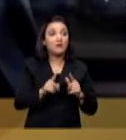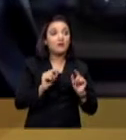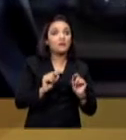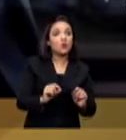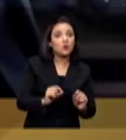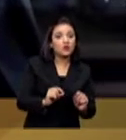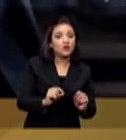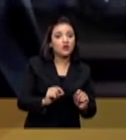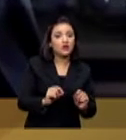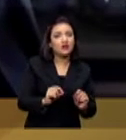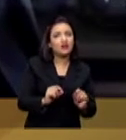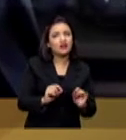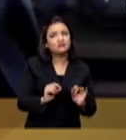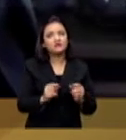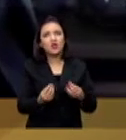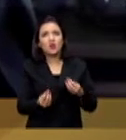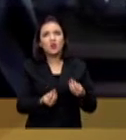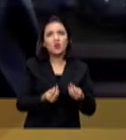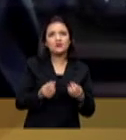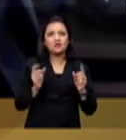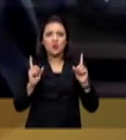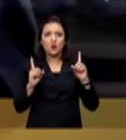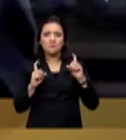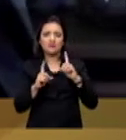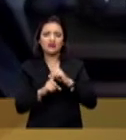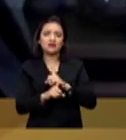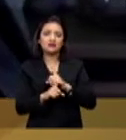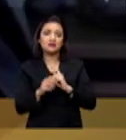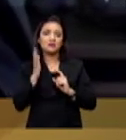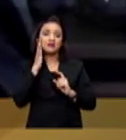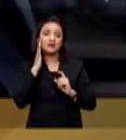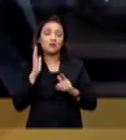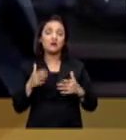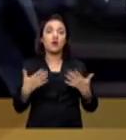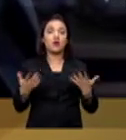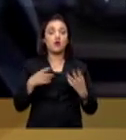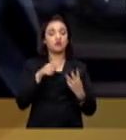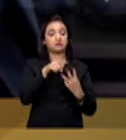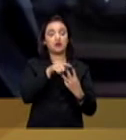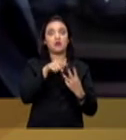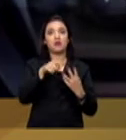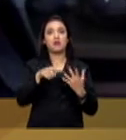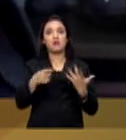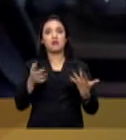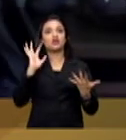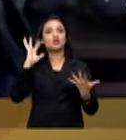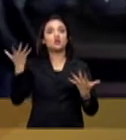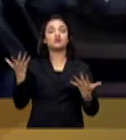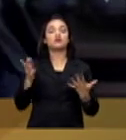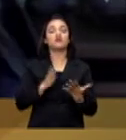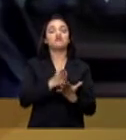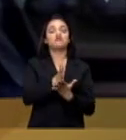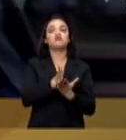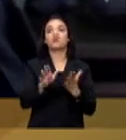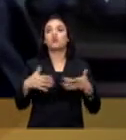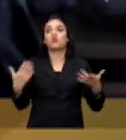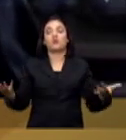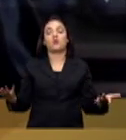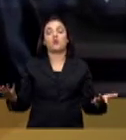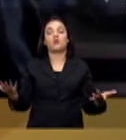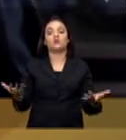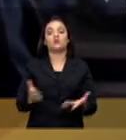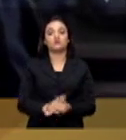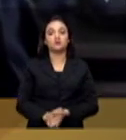alguma complexidade em relação a qual das alternativas de solução nós devemos nos